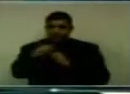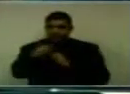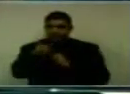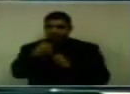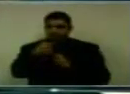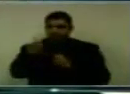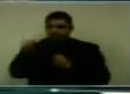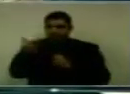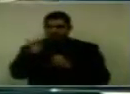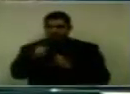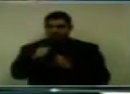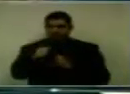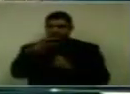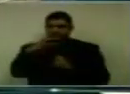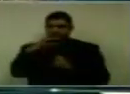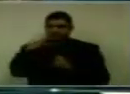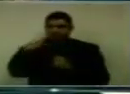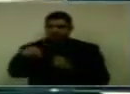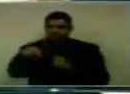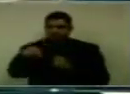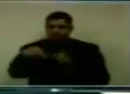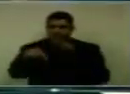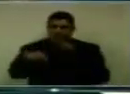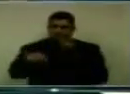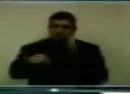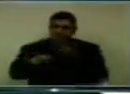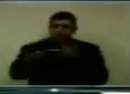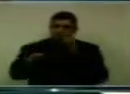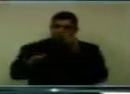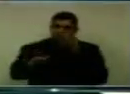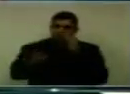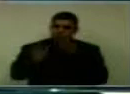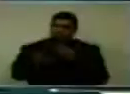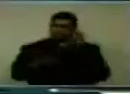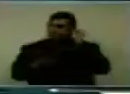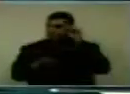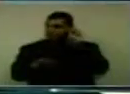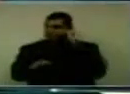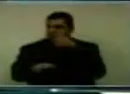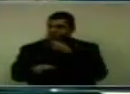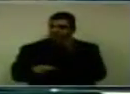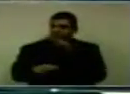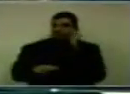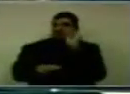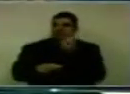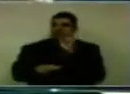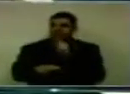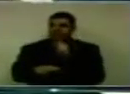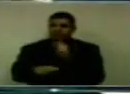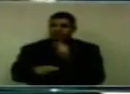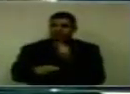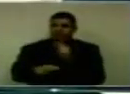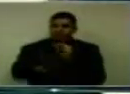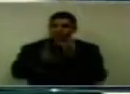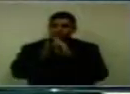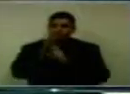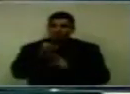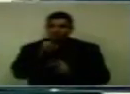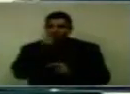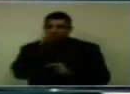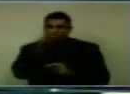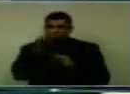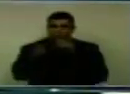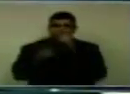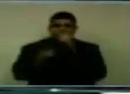deputado Zé Ricardo, na página 47, eu estou tratando, acho que Vossa Excelência ouviu, ele diz o seguinte, que